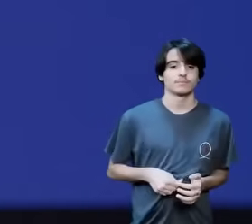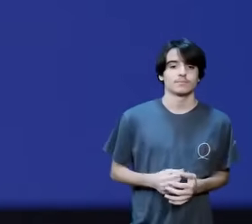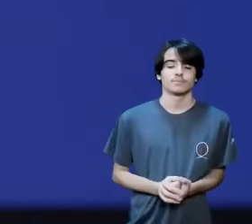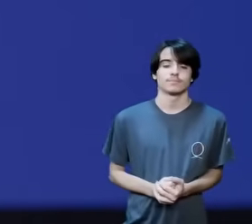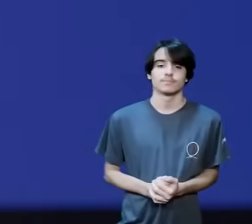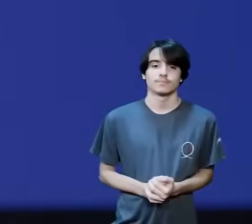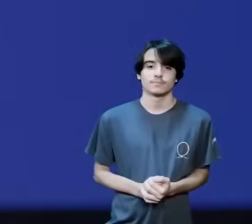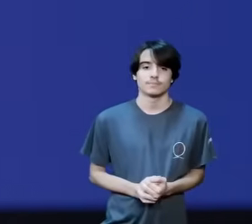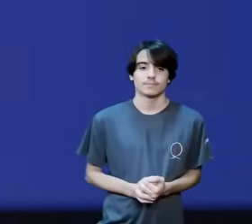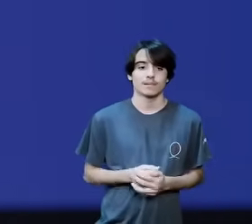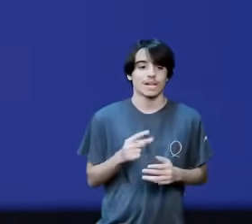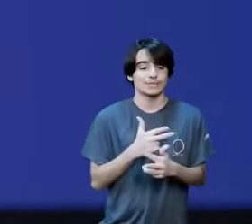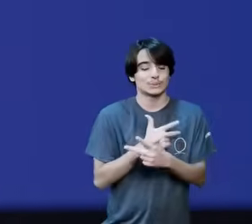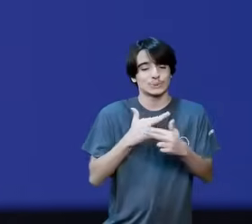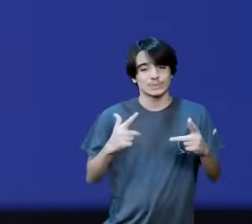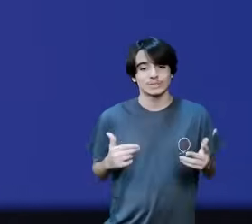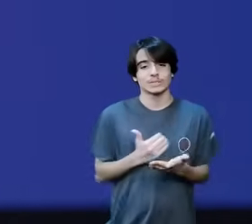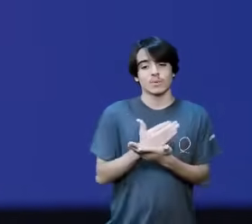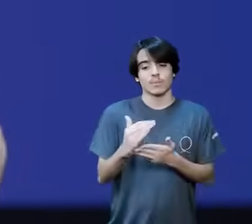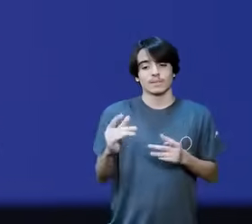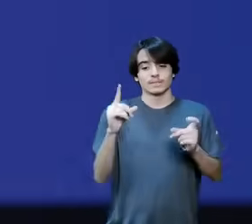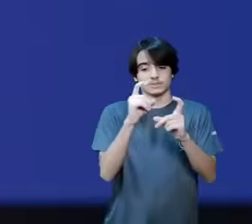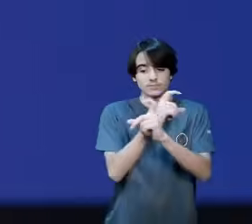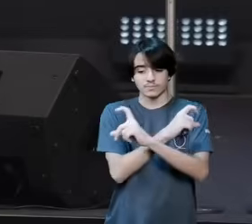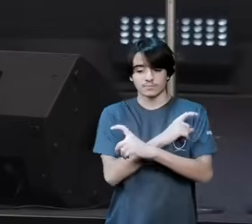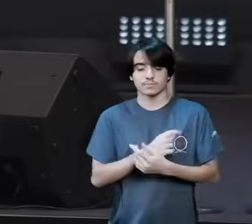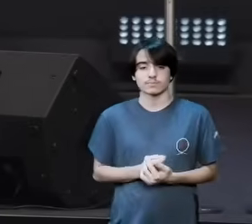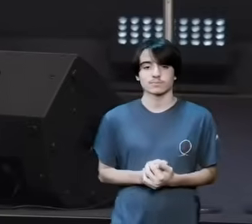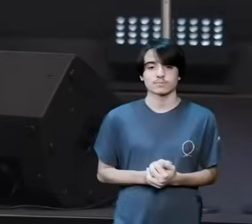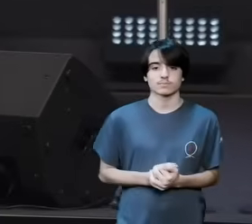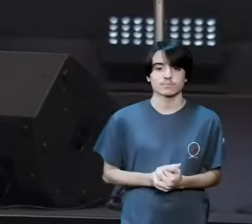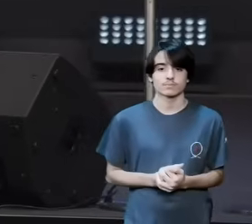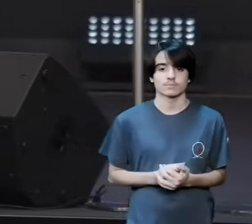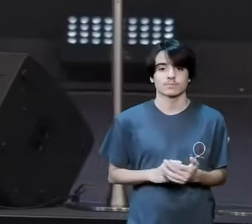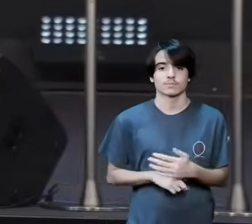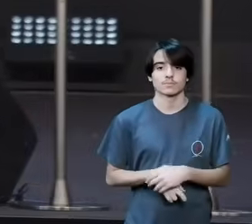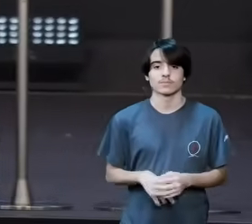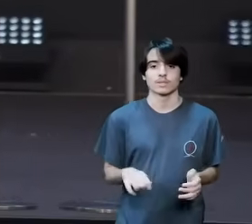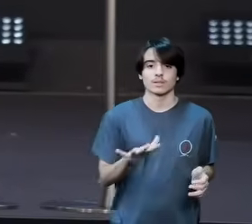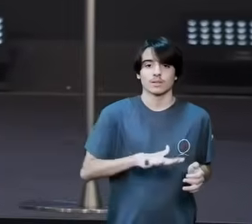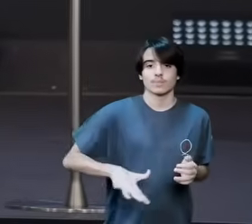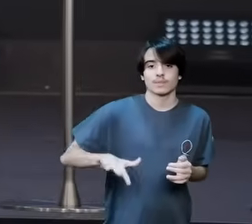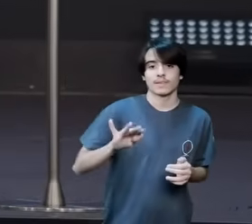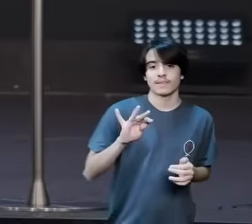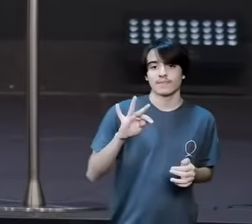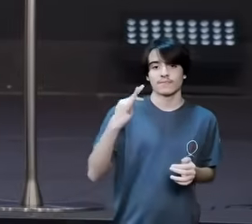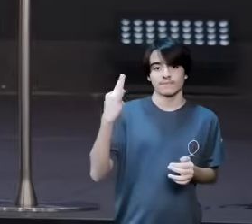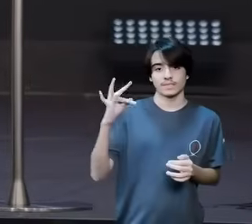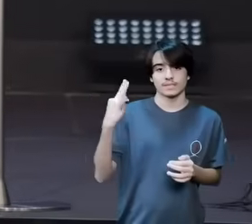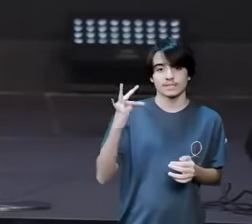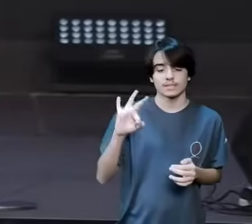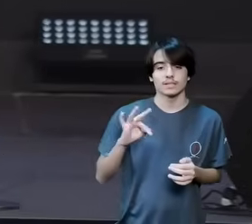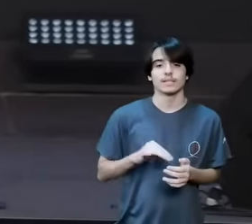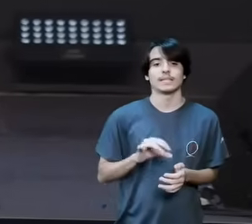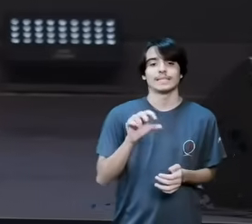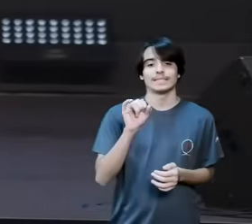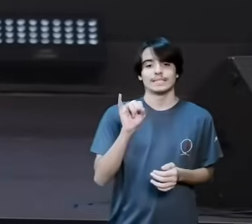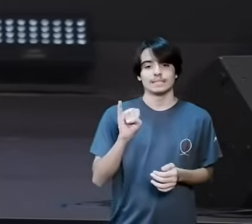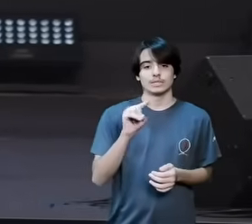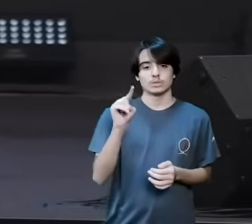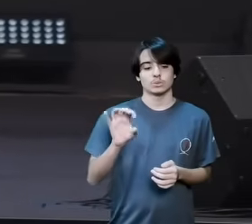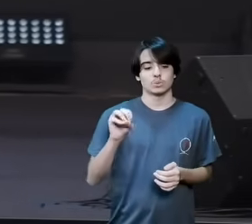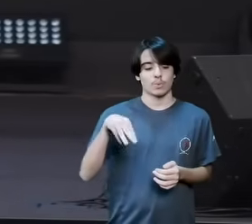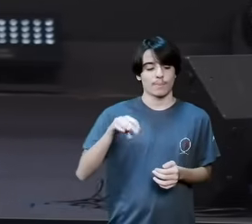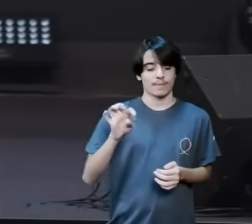é que torna as coisas mais difíceis. No campo da educação física, a gente chama isso de isometria. Por